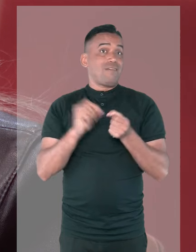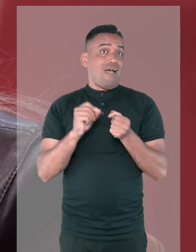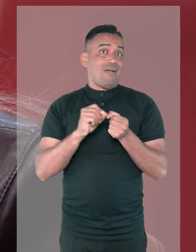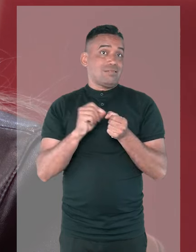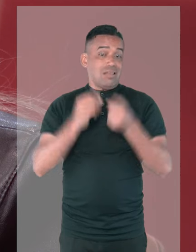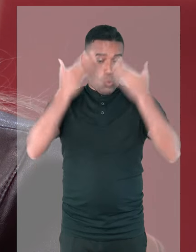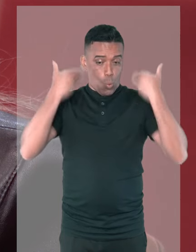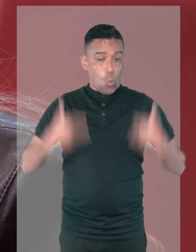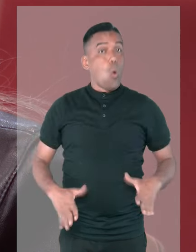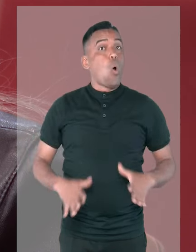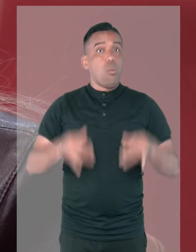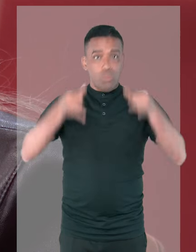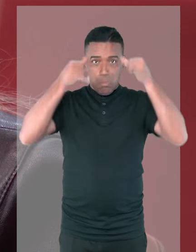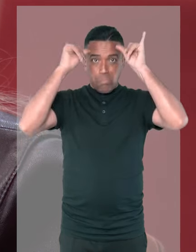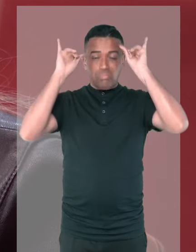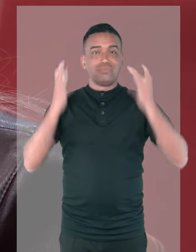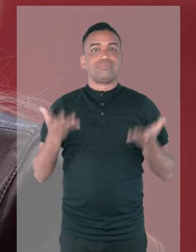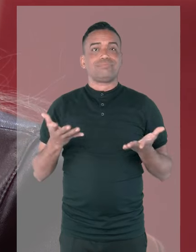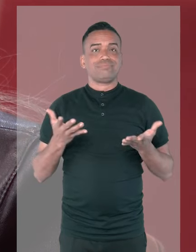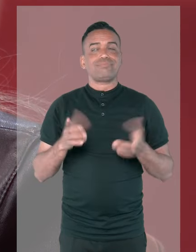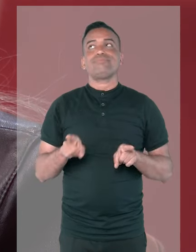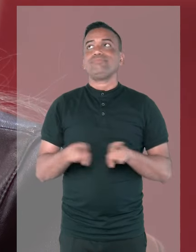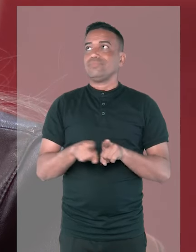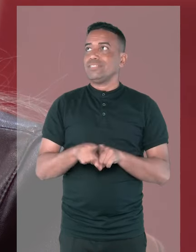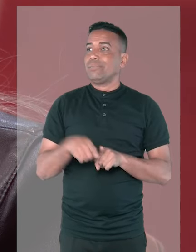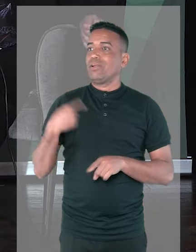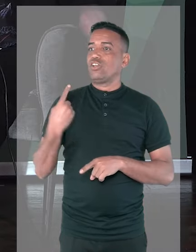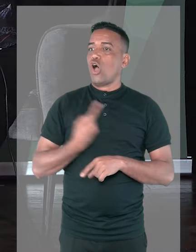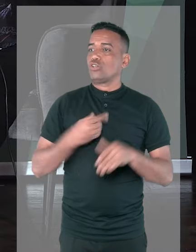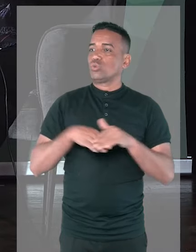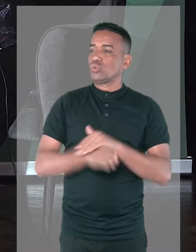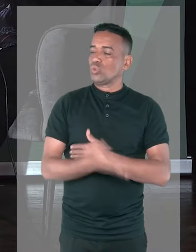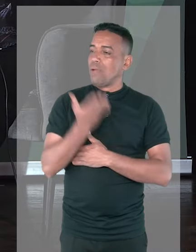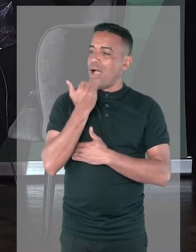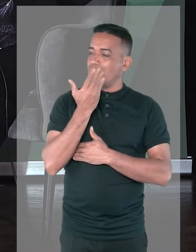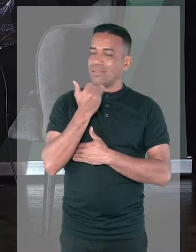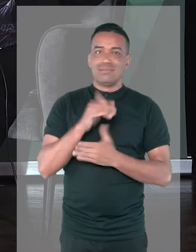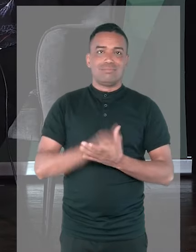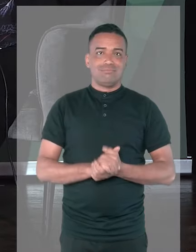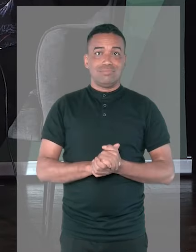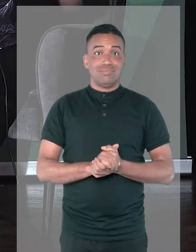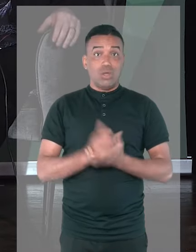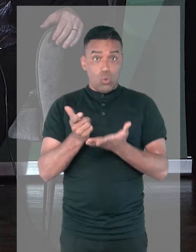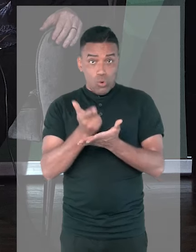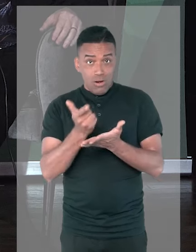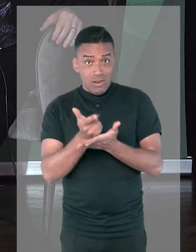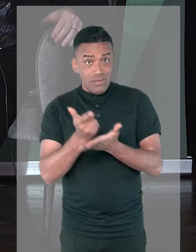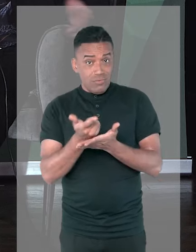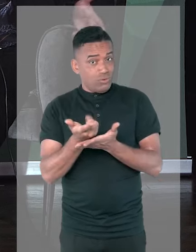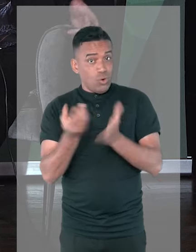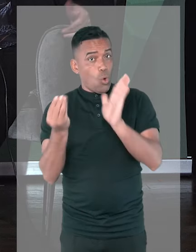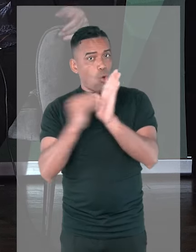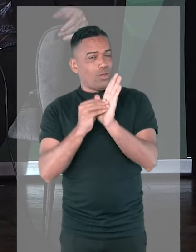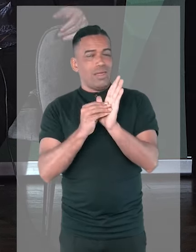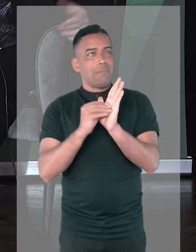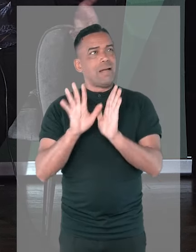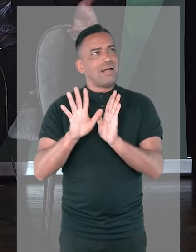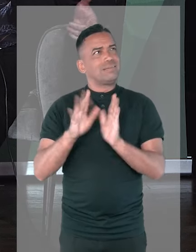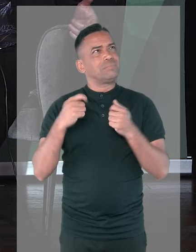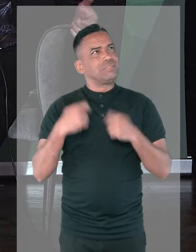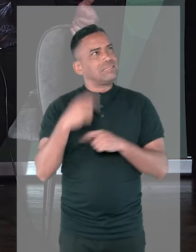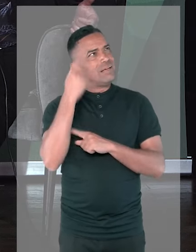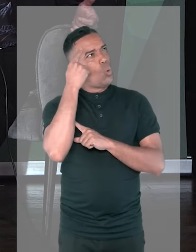que nós faríamos em relação aos nossos hábitos? Isso não está no livro, mas é uma coisa que eu gosto de me pensar. O que poderia acontecer? O